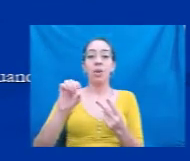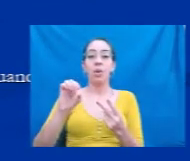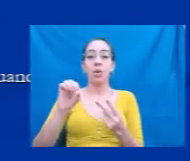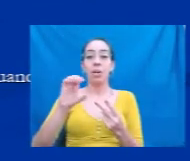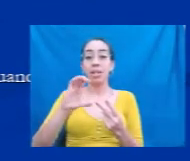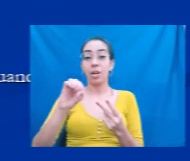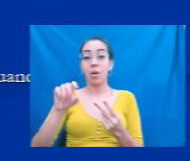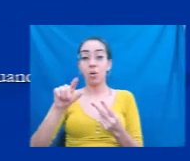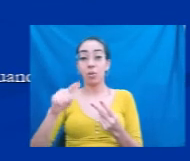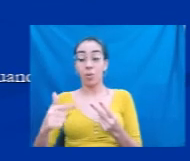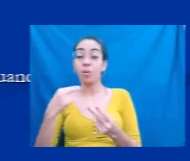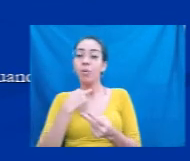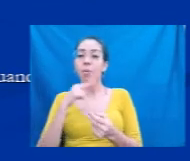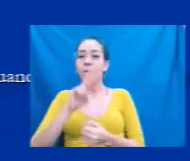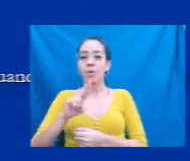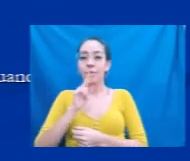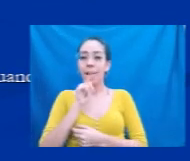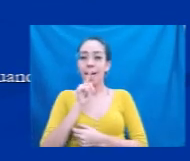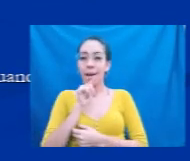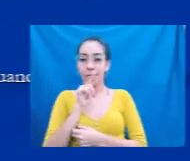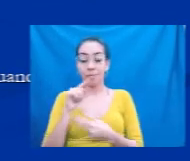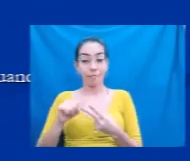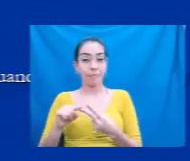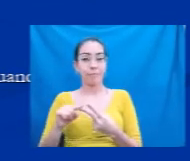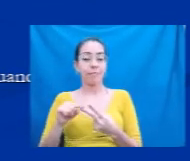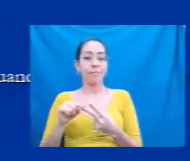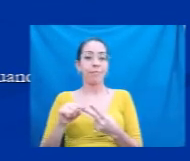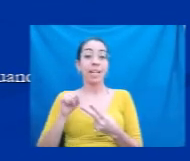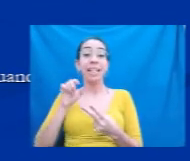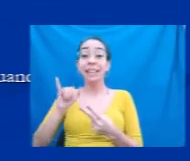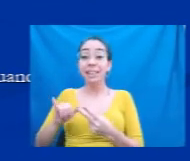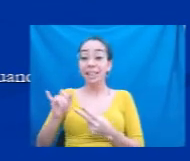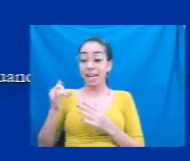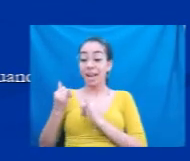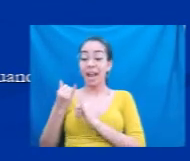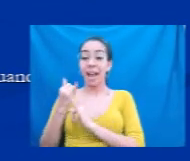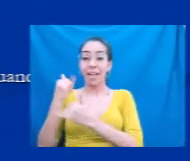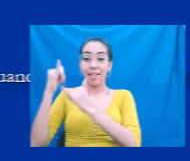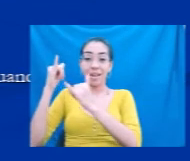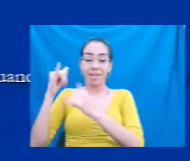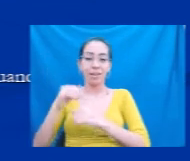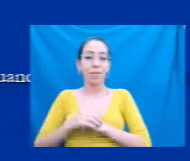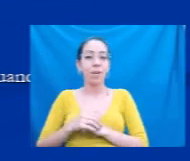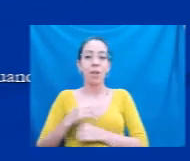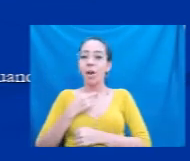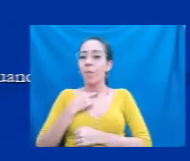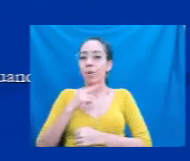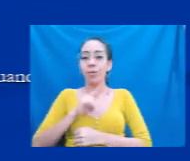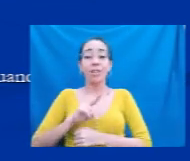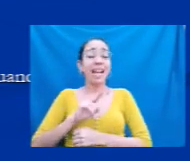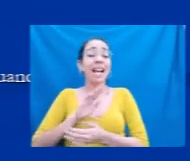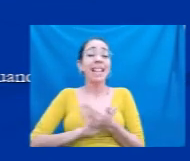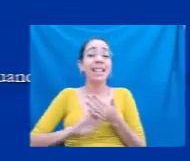envolvem equipamentos elétricos, nunca, em tempo algum, usar água. Então, esse tipo de incêndio ele tem que ser combatido com